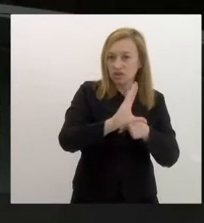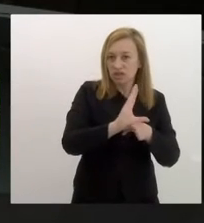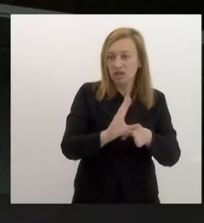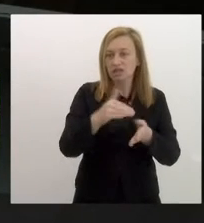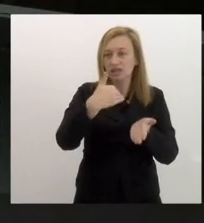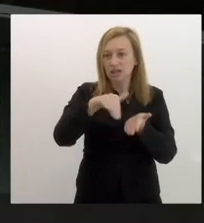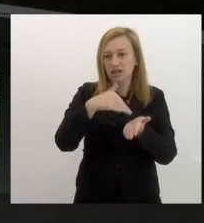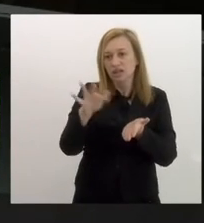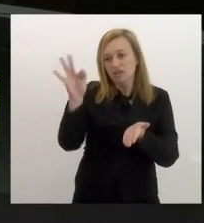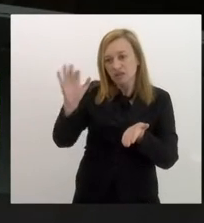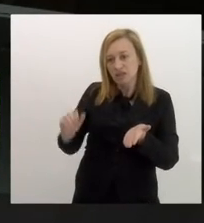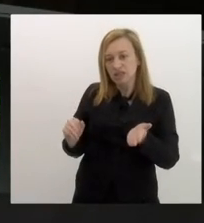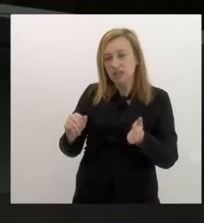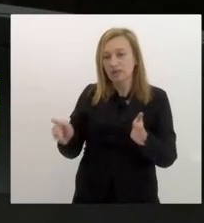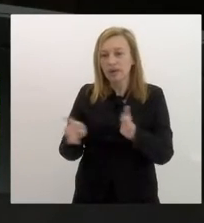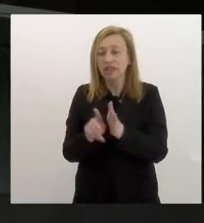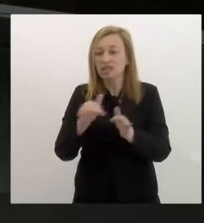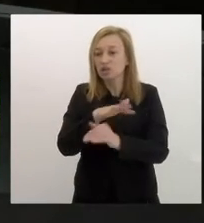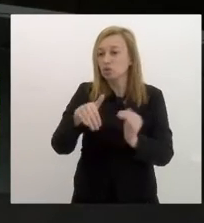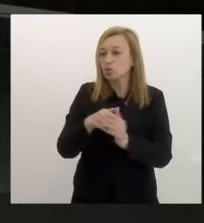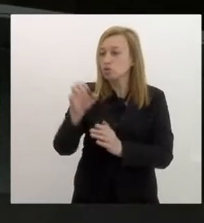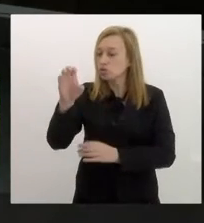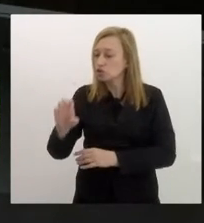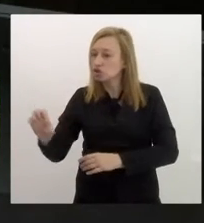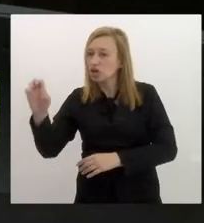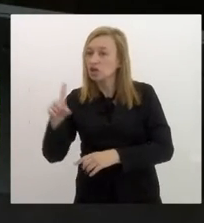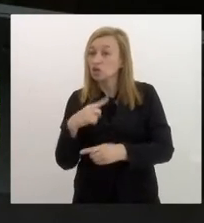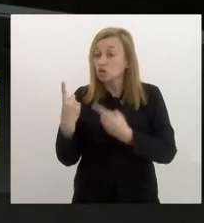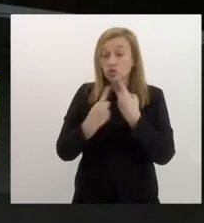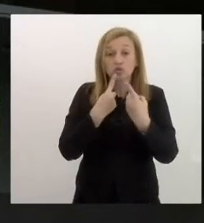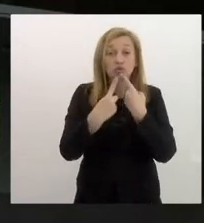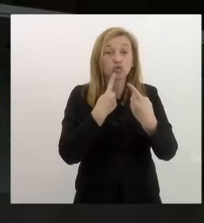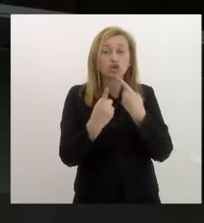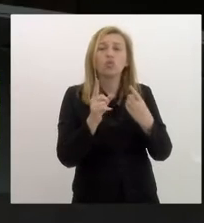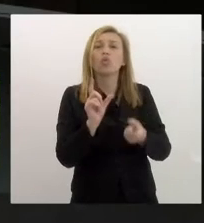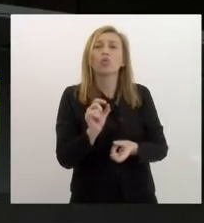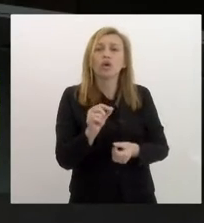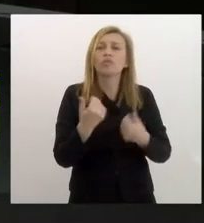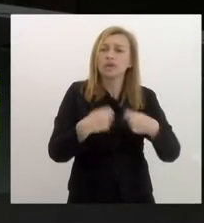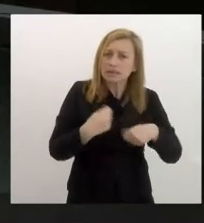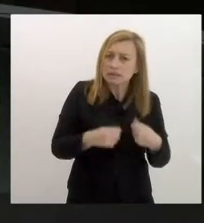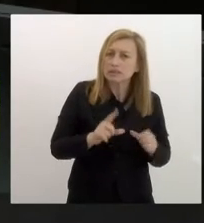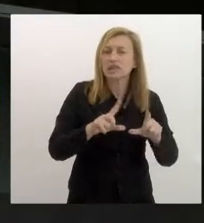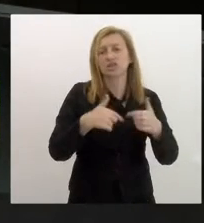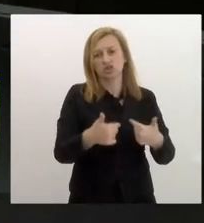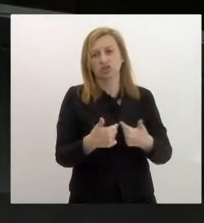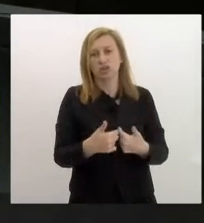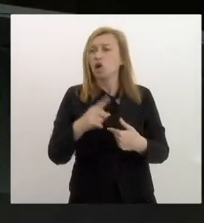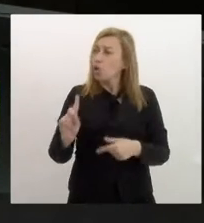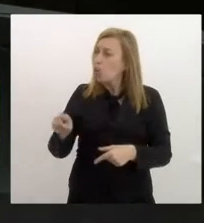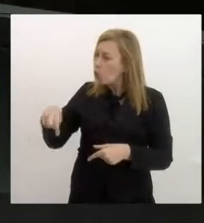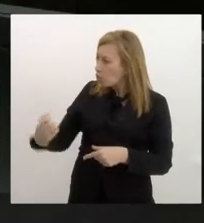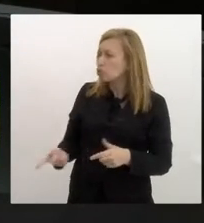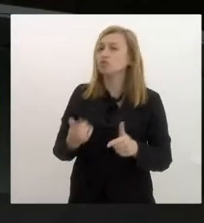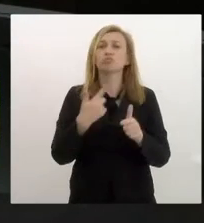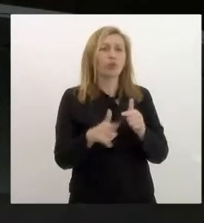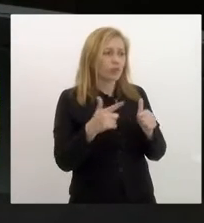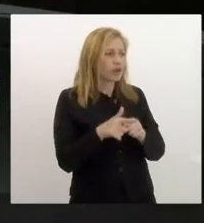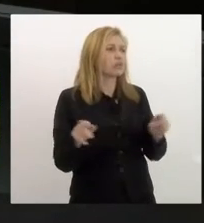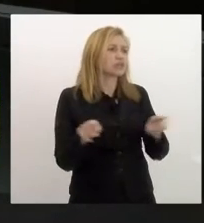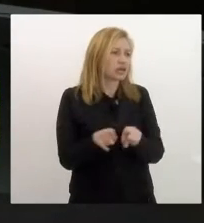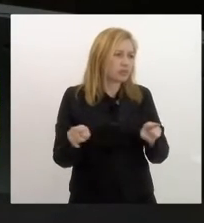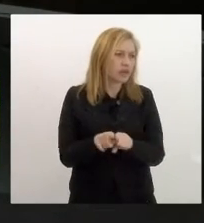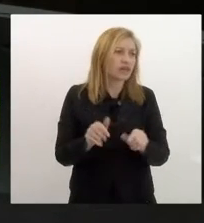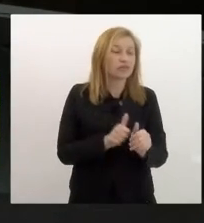fazenda de todos os estados a gente vem discutindo de que é preciso recompor tem outros problemas que a gente